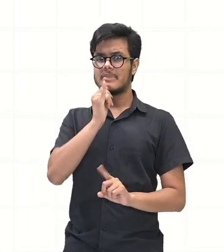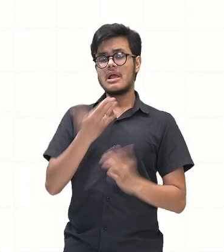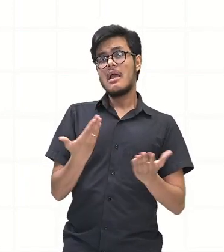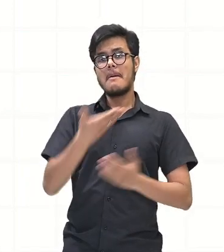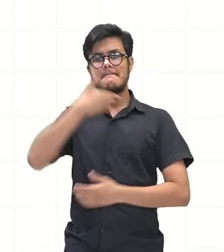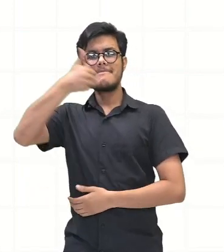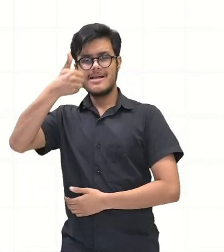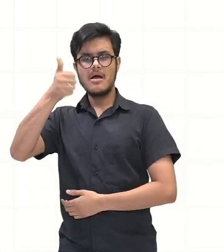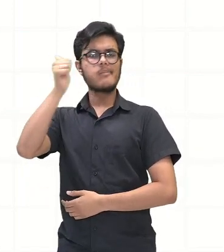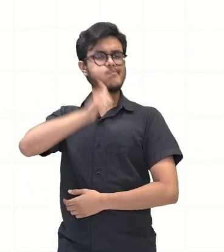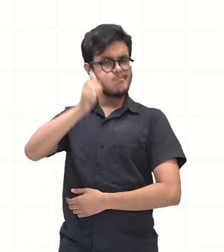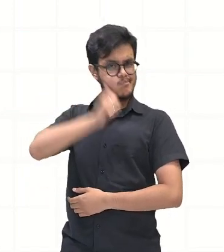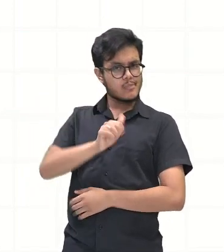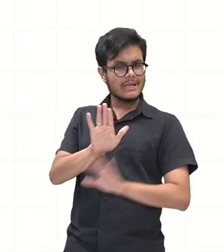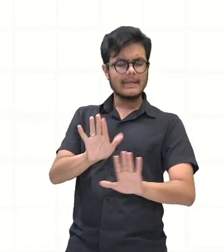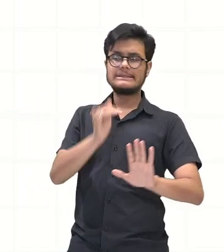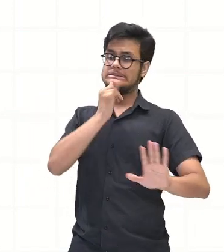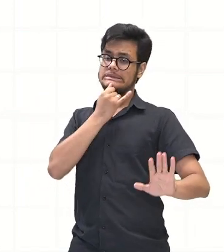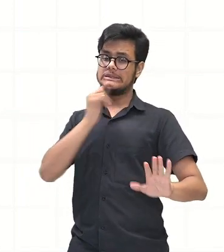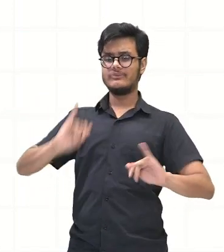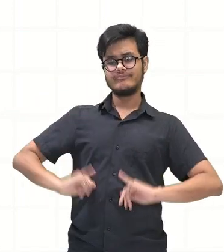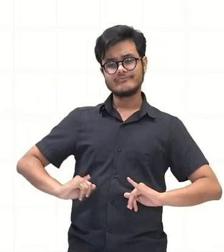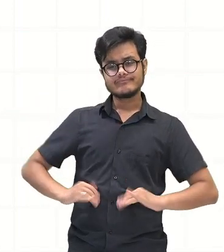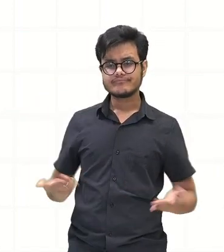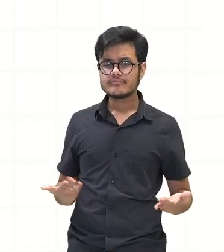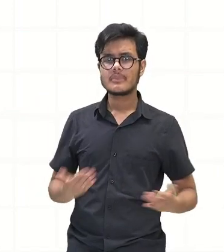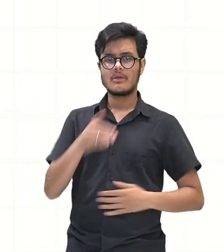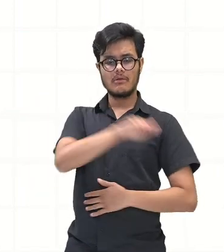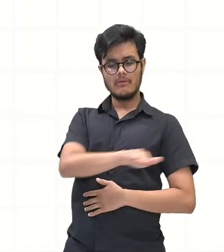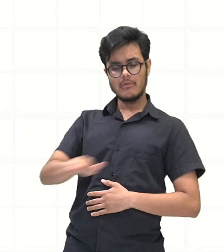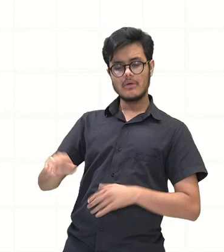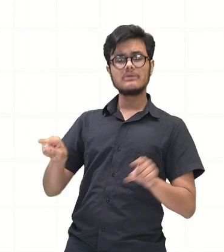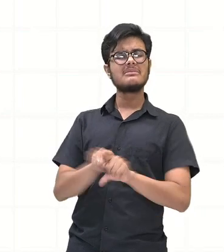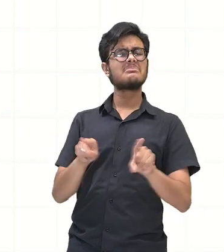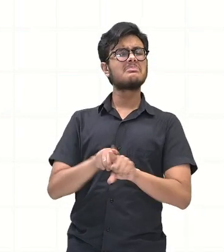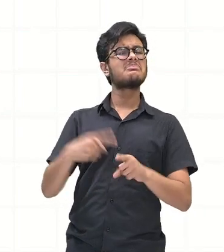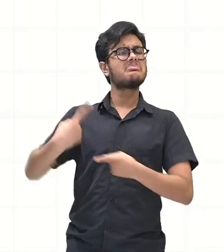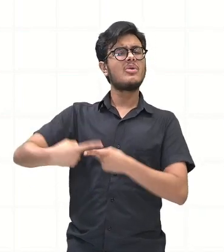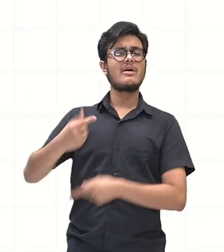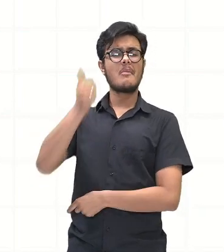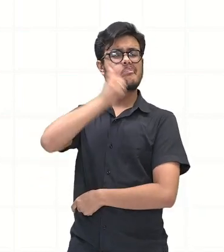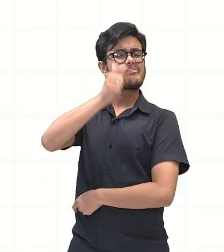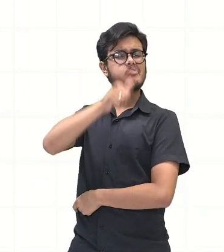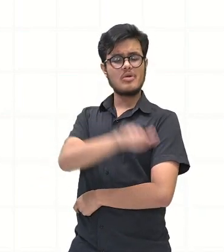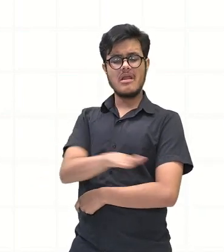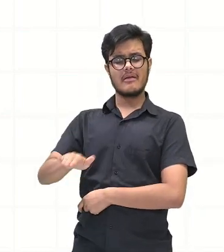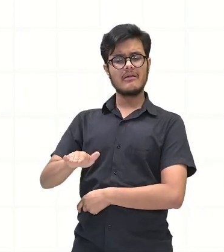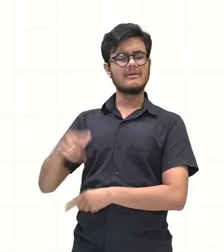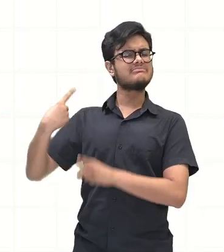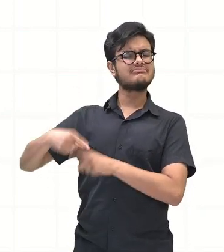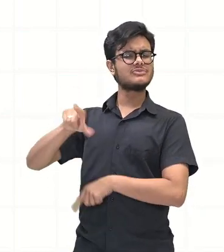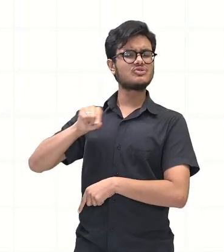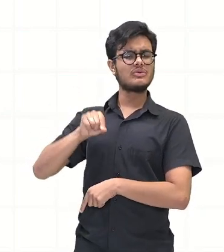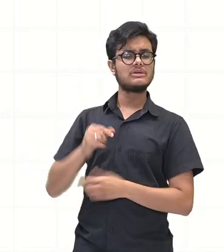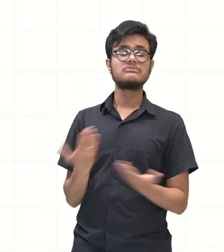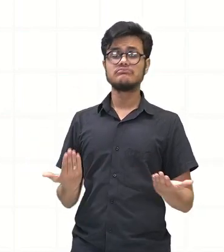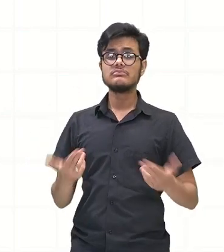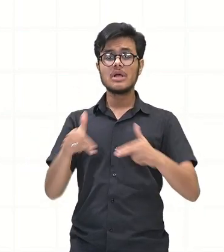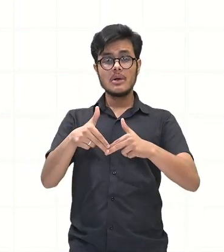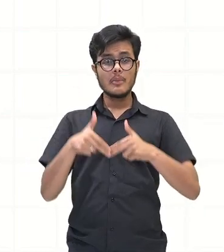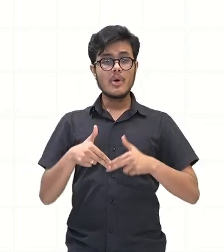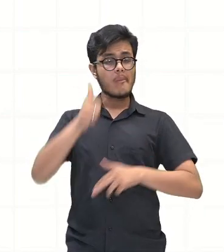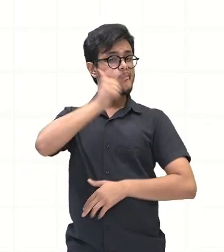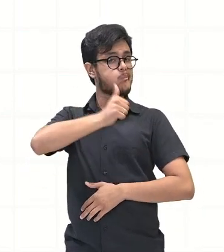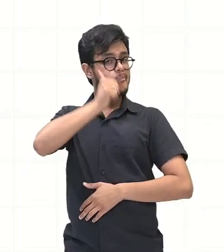mulheres, infelizmente, e as crianças. Mas, professora, por que eles preferiam mulheres e crianças? Por conta das